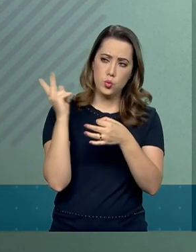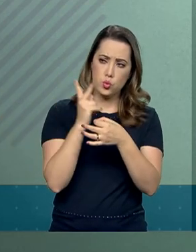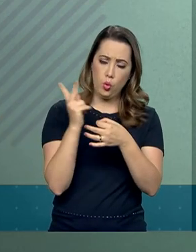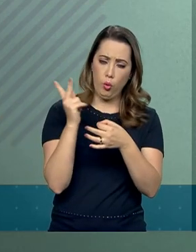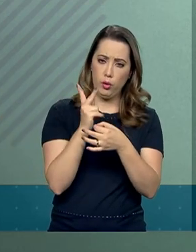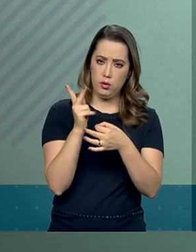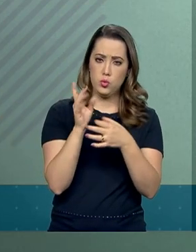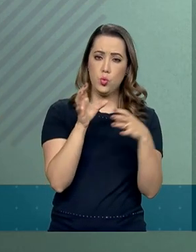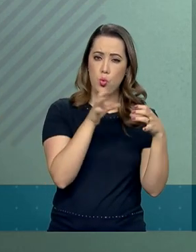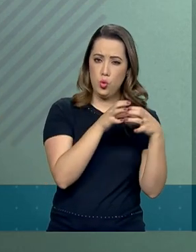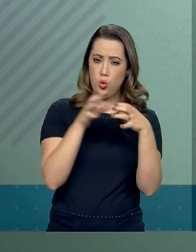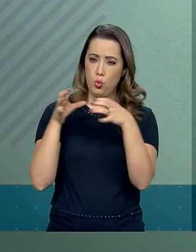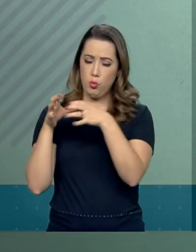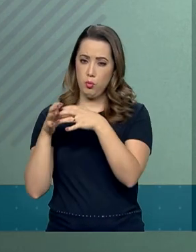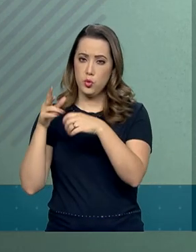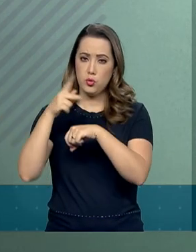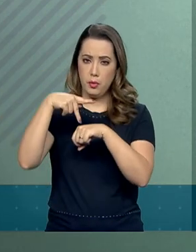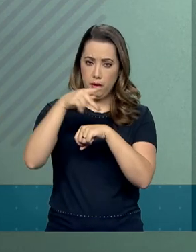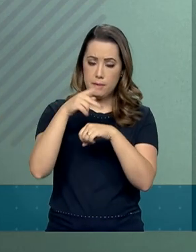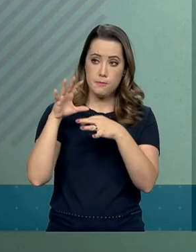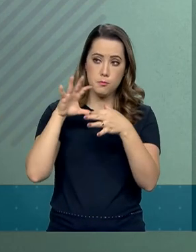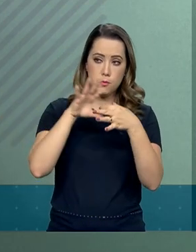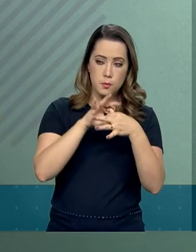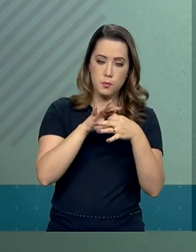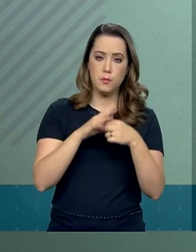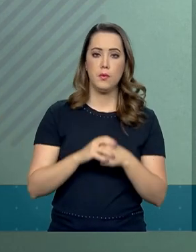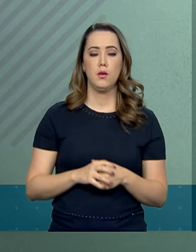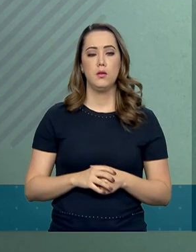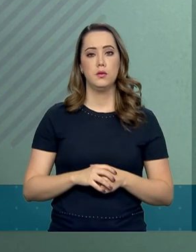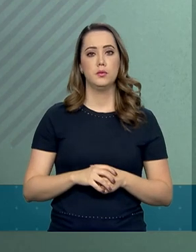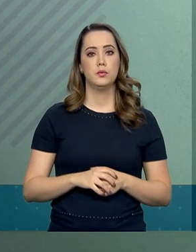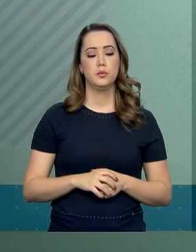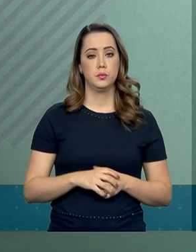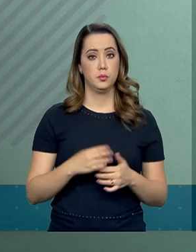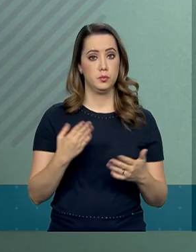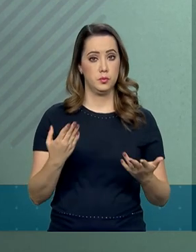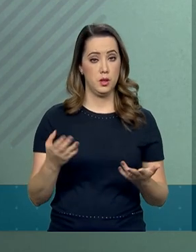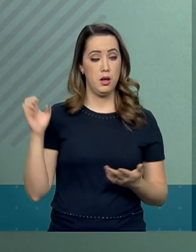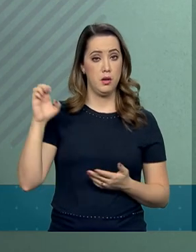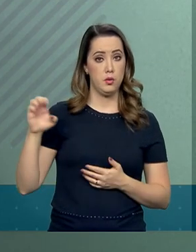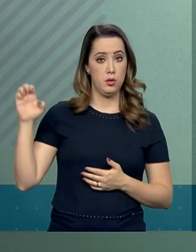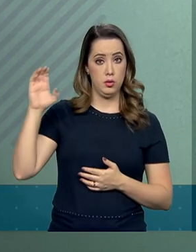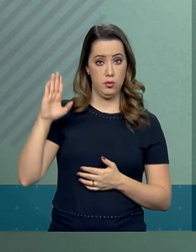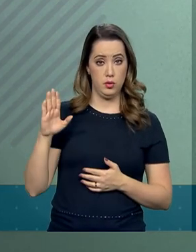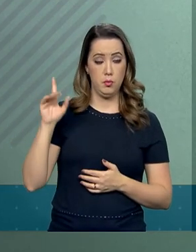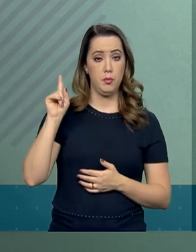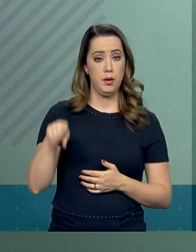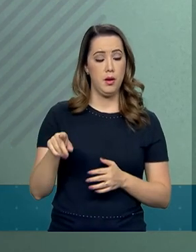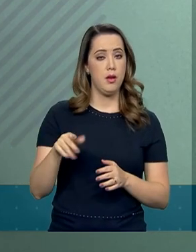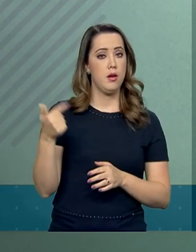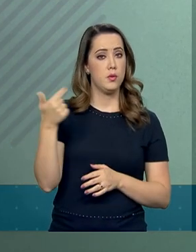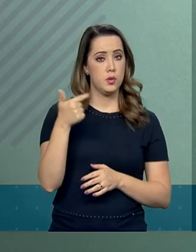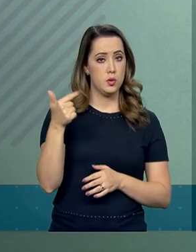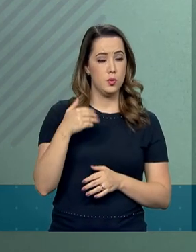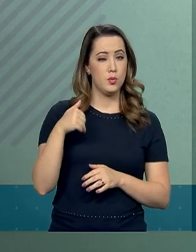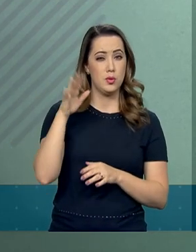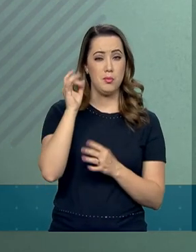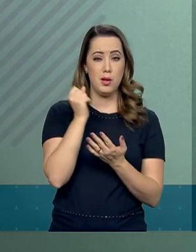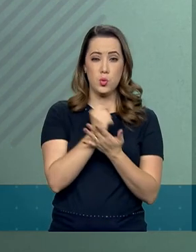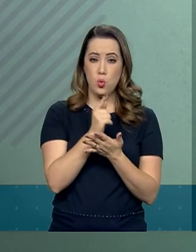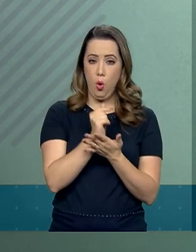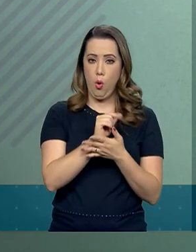européia é o segundo parceiro comercial do mercosul e o primeiro em matéria de investimentos